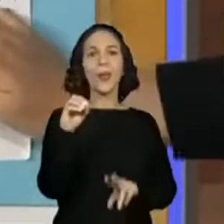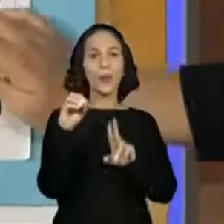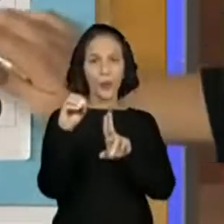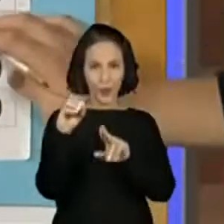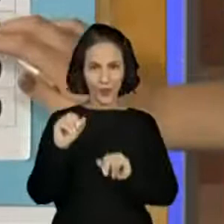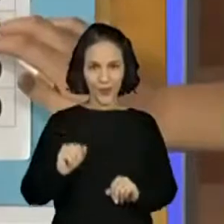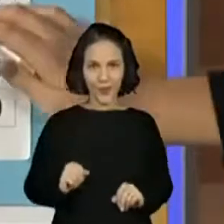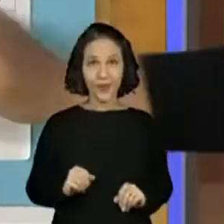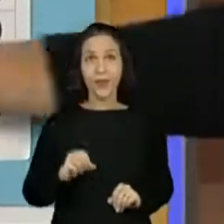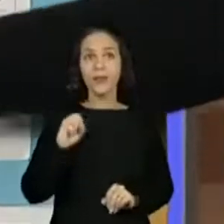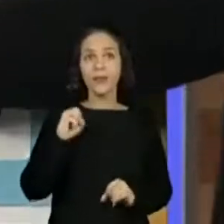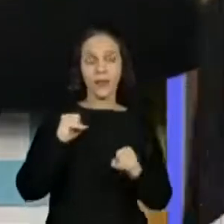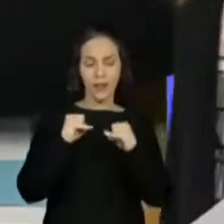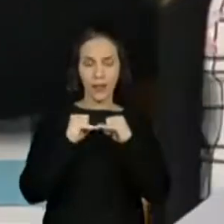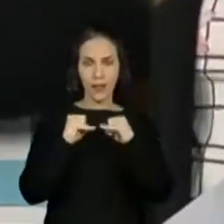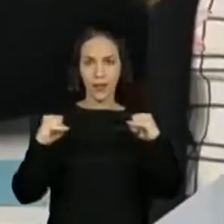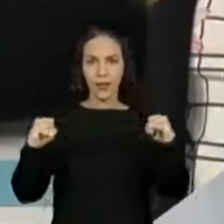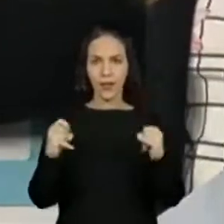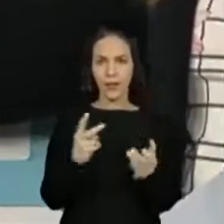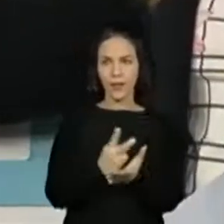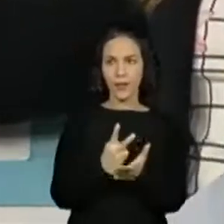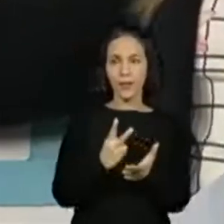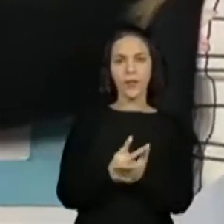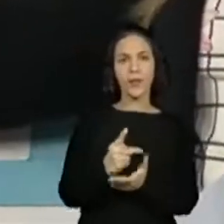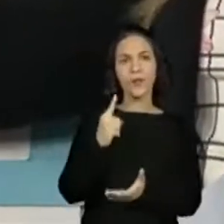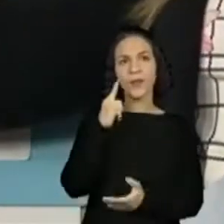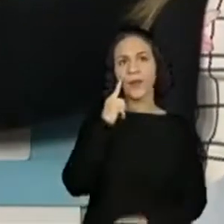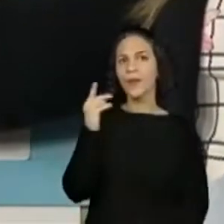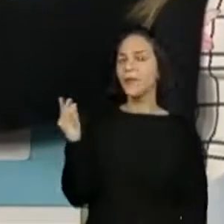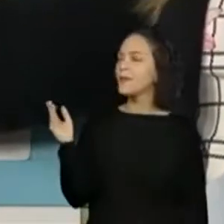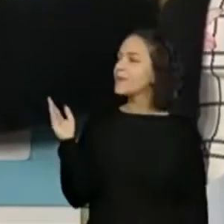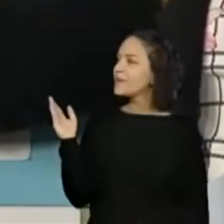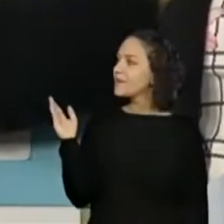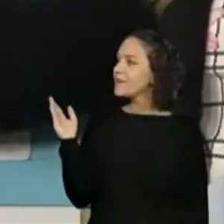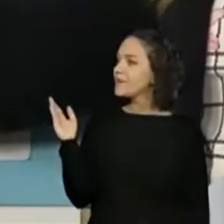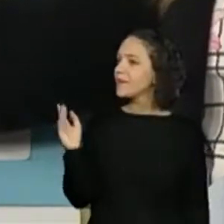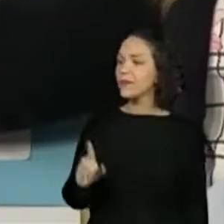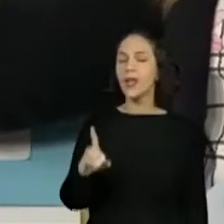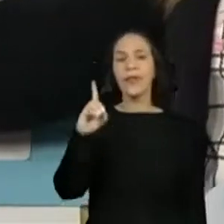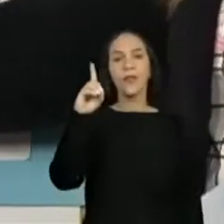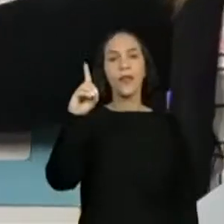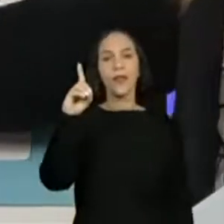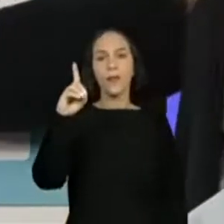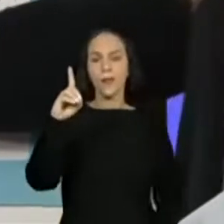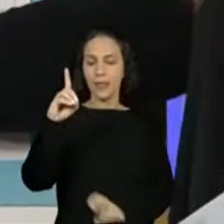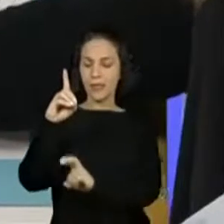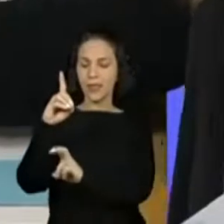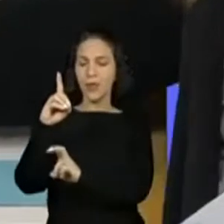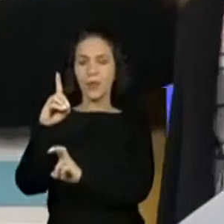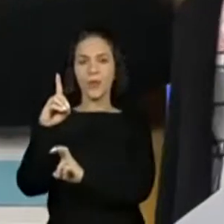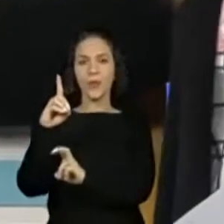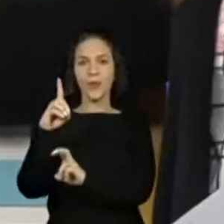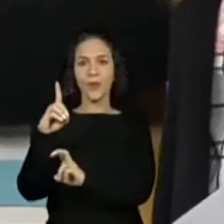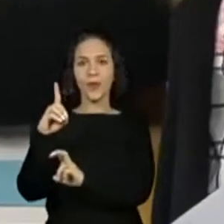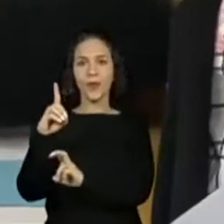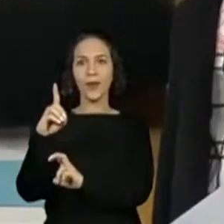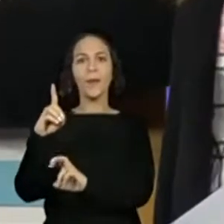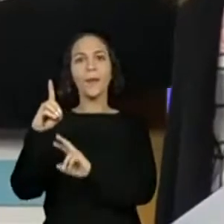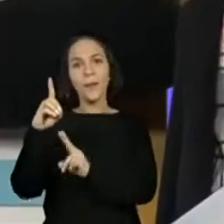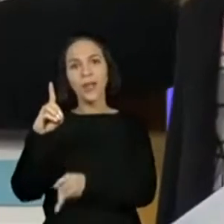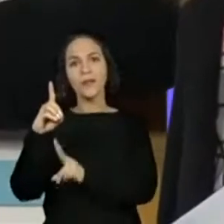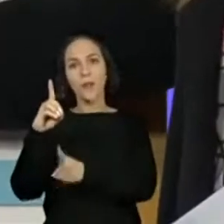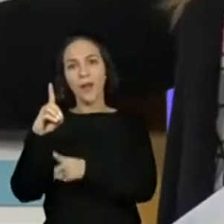mesma linha, a dezena mantém sempre 50. Olha só, 50. Mas aí